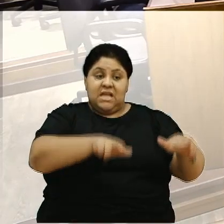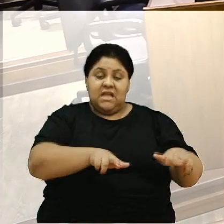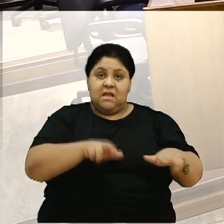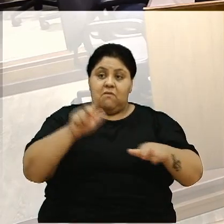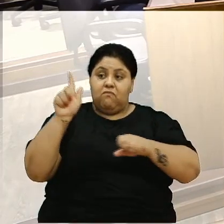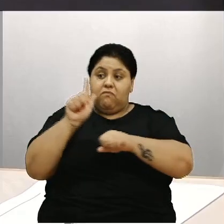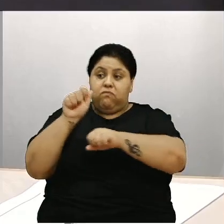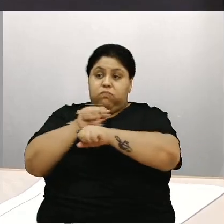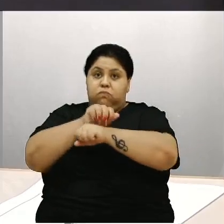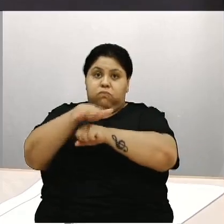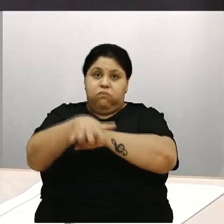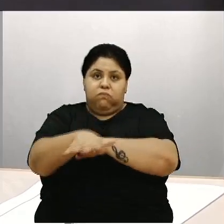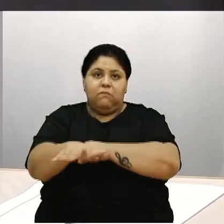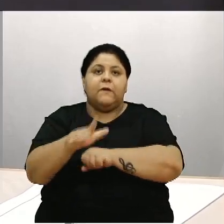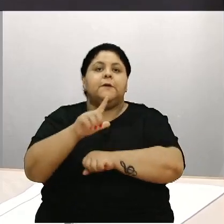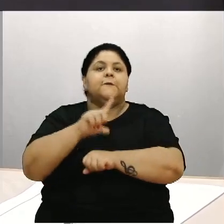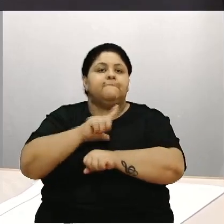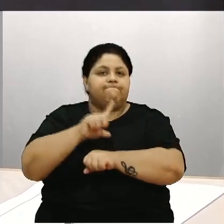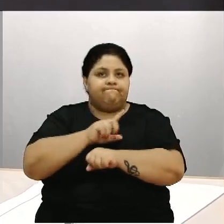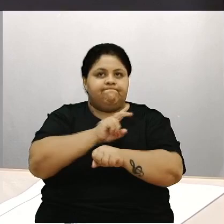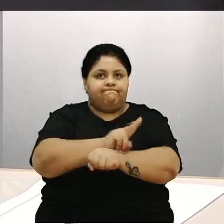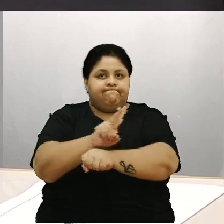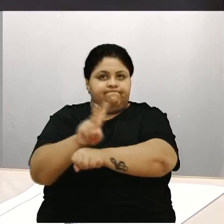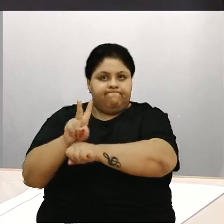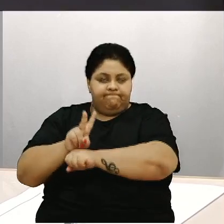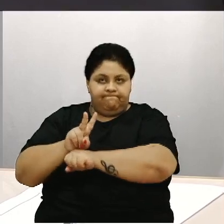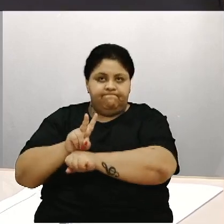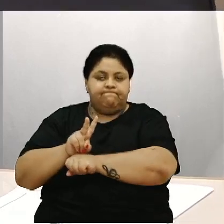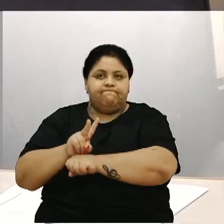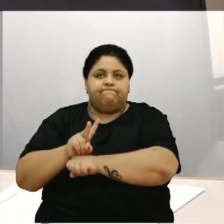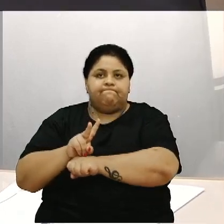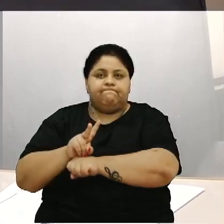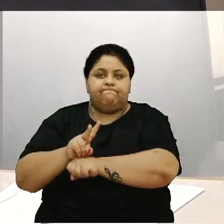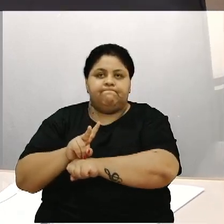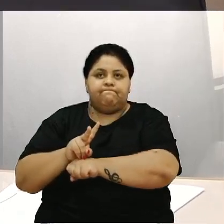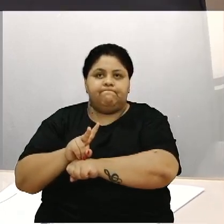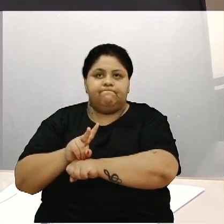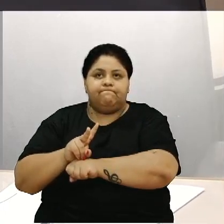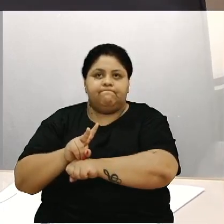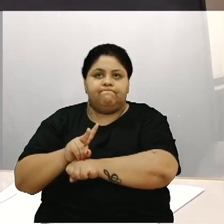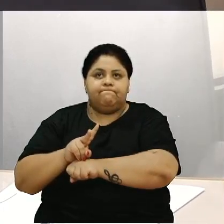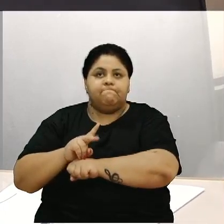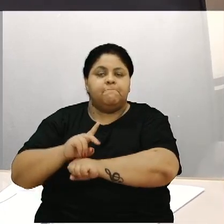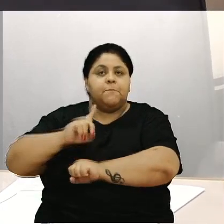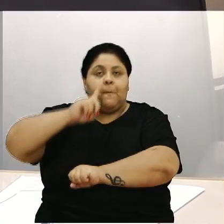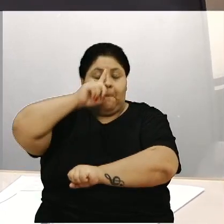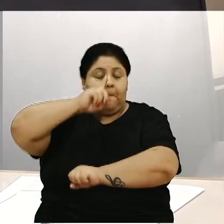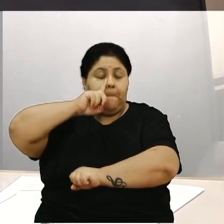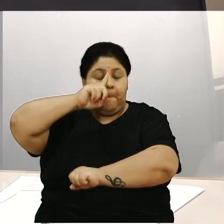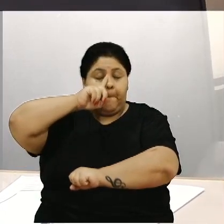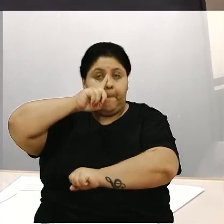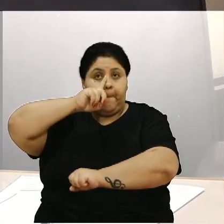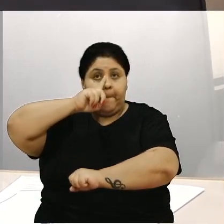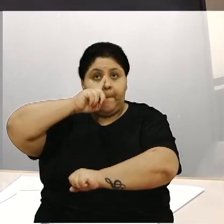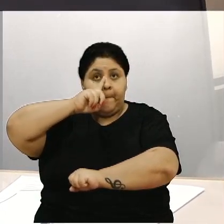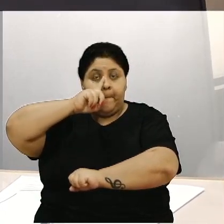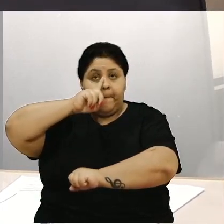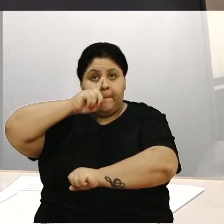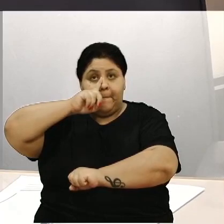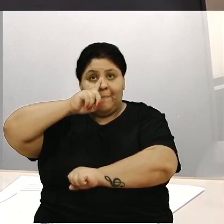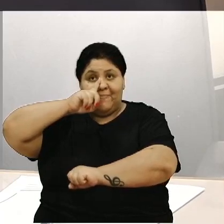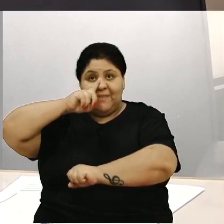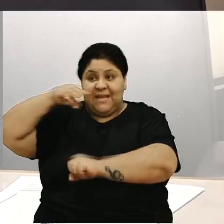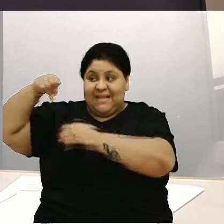muitos cuidados, muito cuidado, visto que há o risco muito grande de escorregamento de